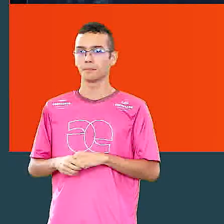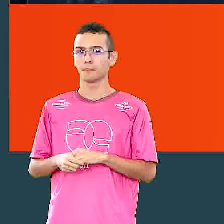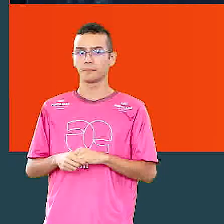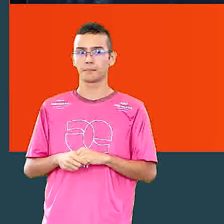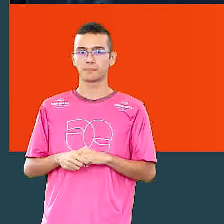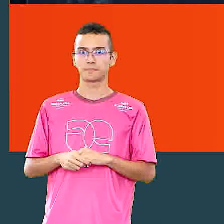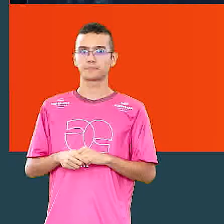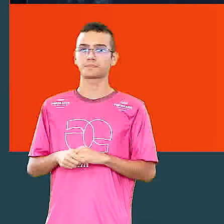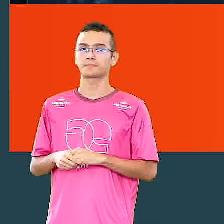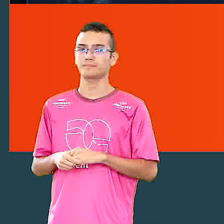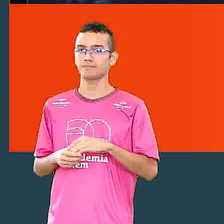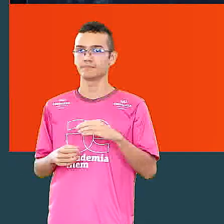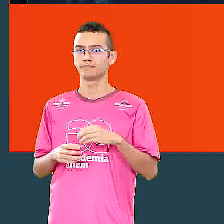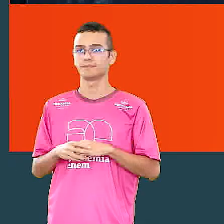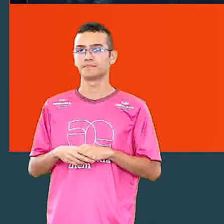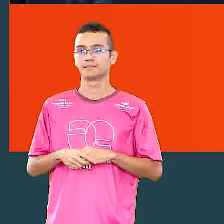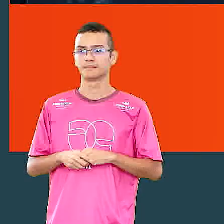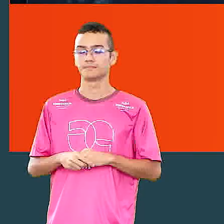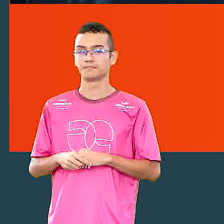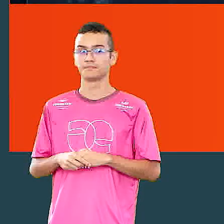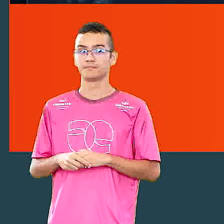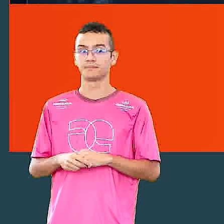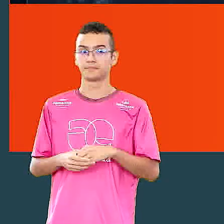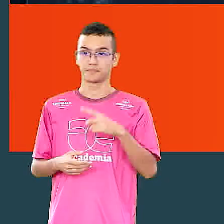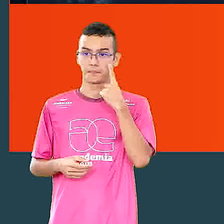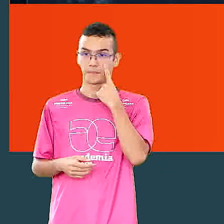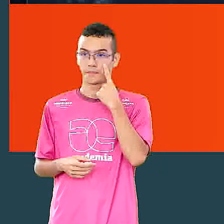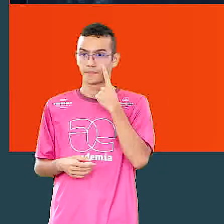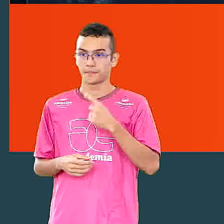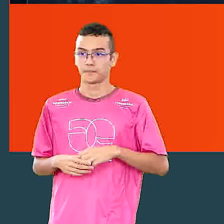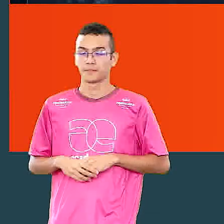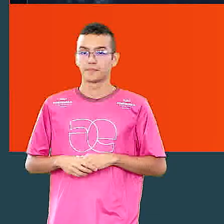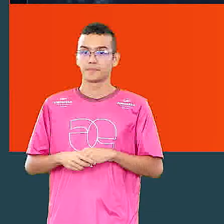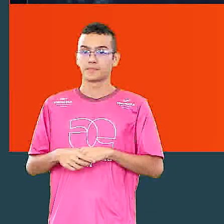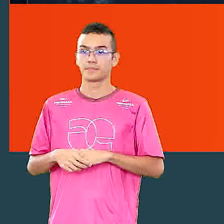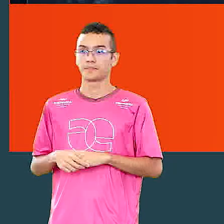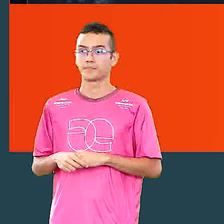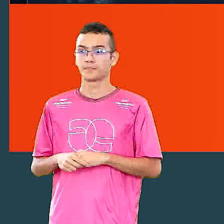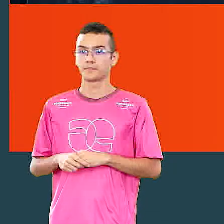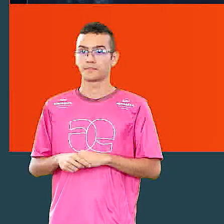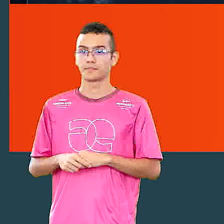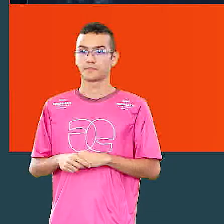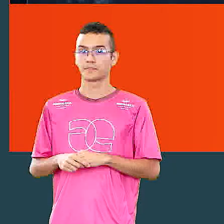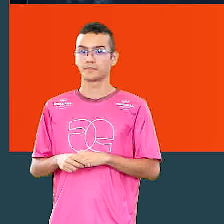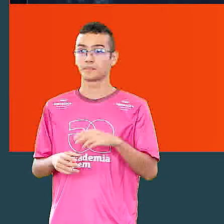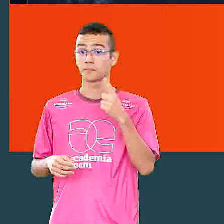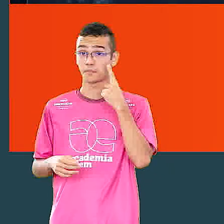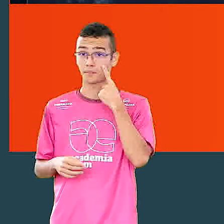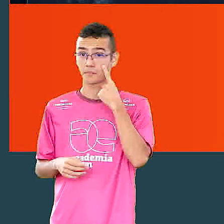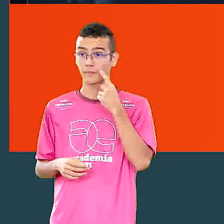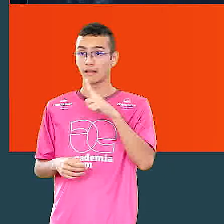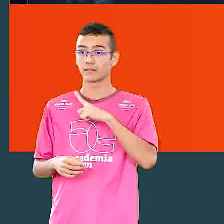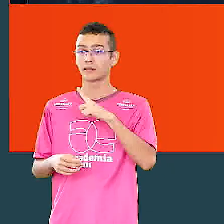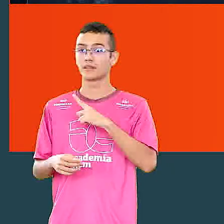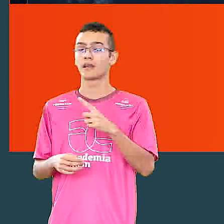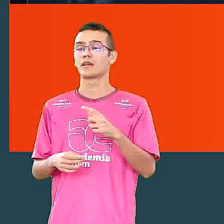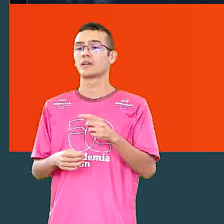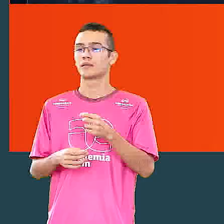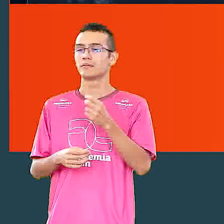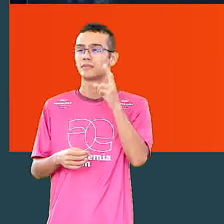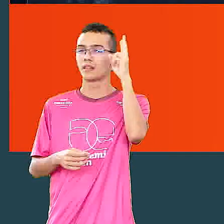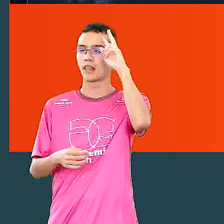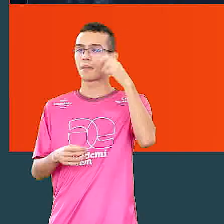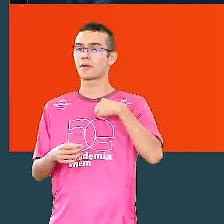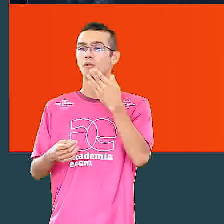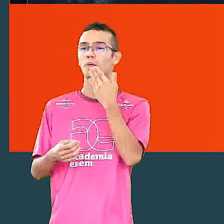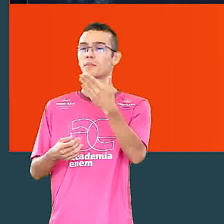se fosse essa transição. Meus amores, quando você puxou a seta para colocar o 1917, não foi?